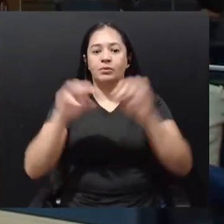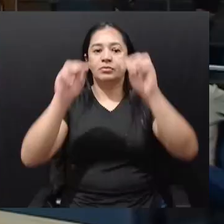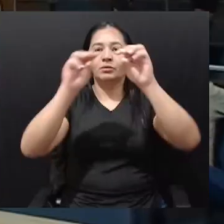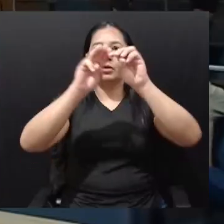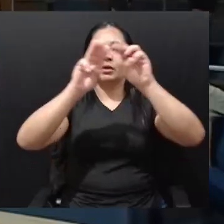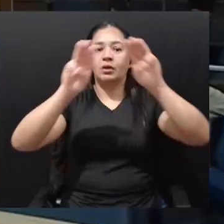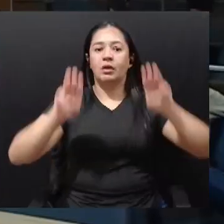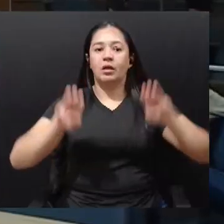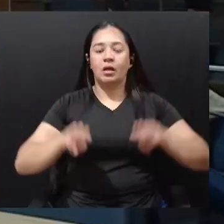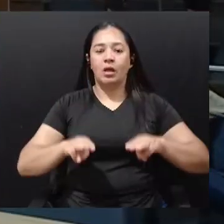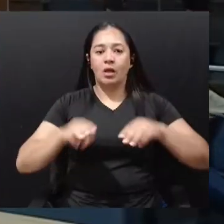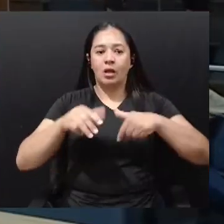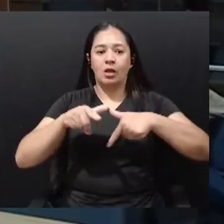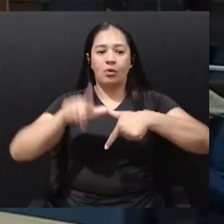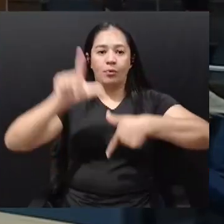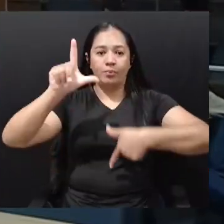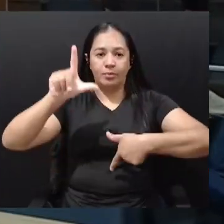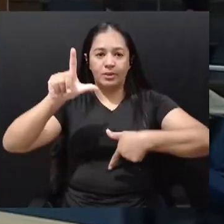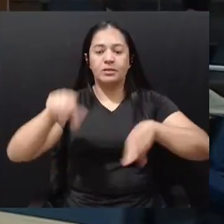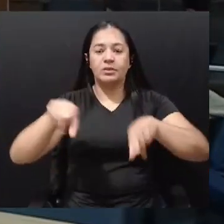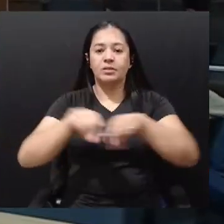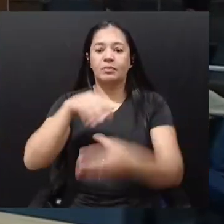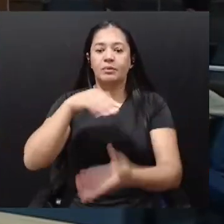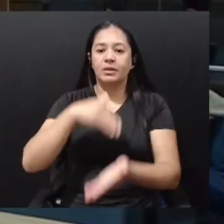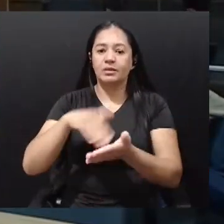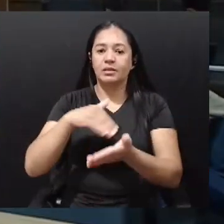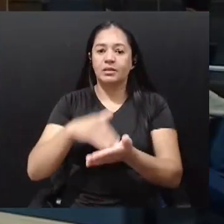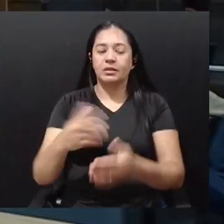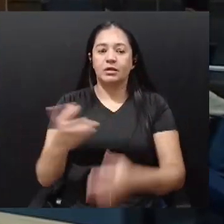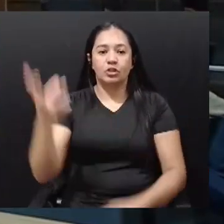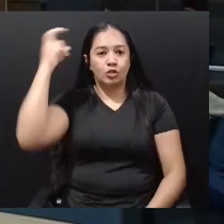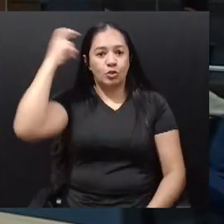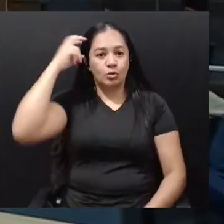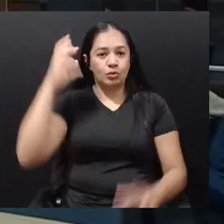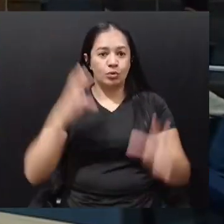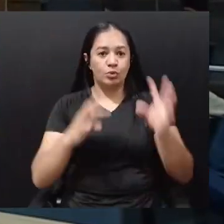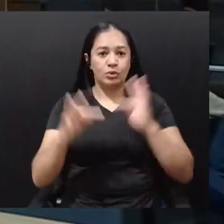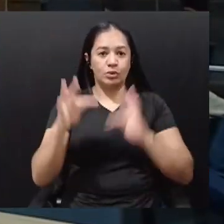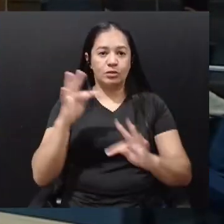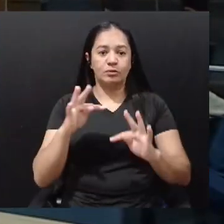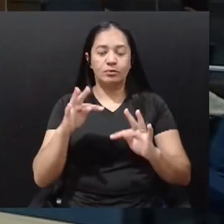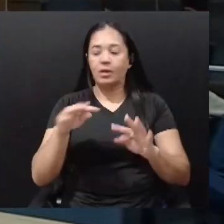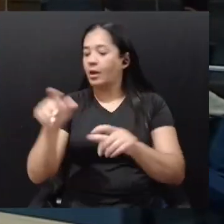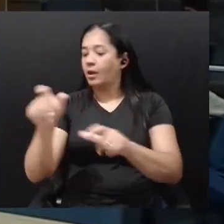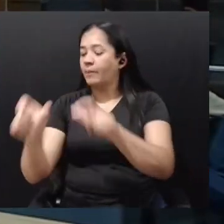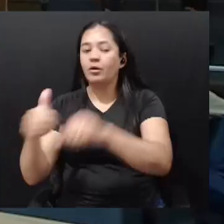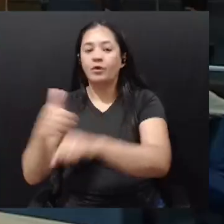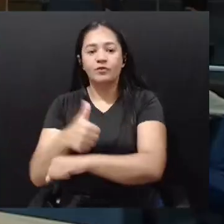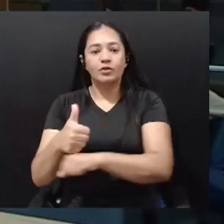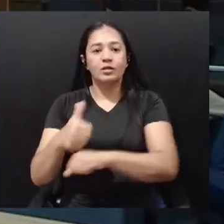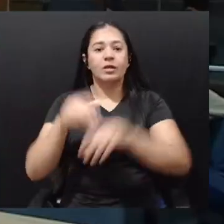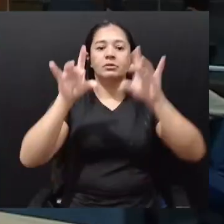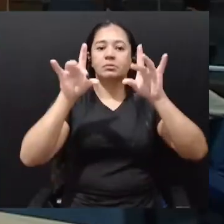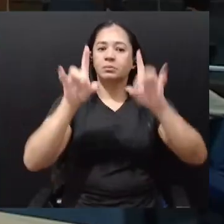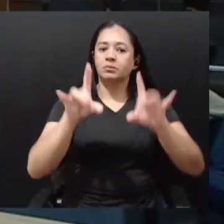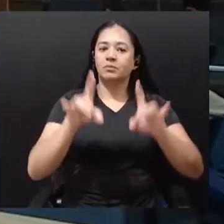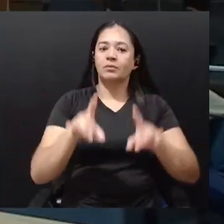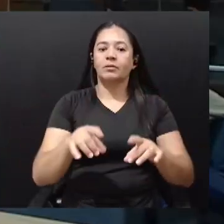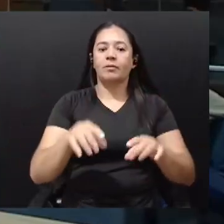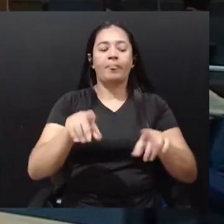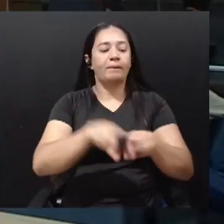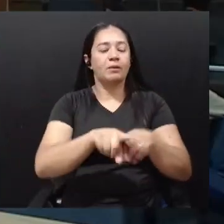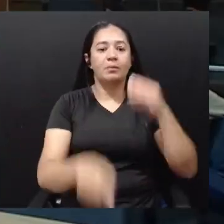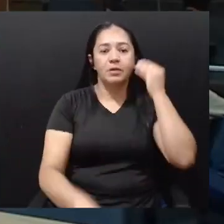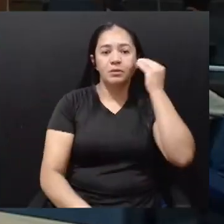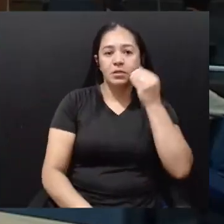própria Secretaria Municipal de Cultura e Turismo, especialistas nesse campo, acolhemos experiências de outros municípios também,